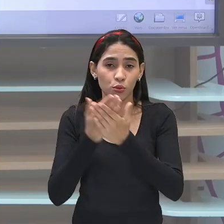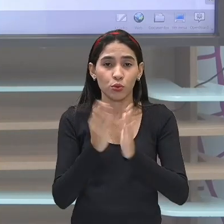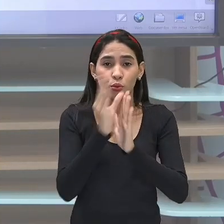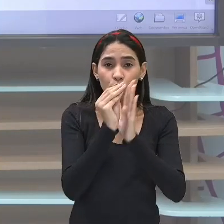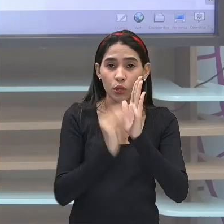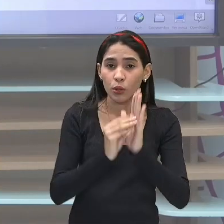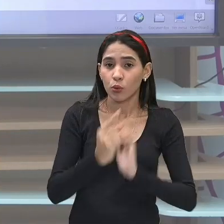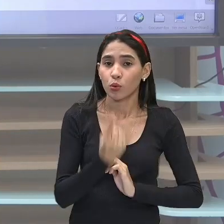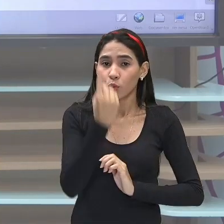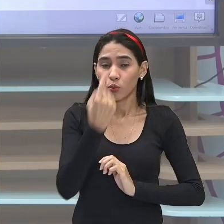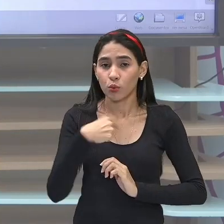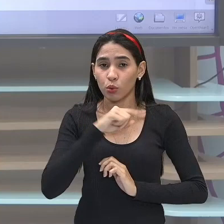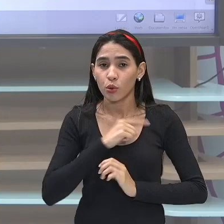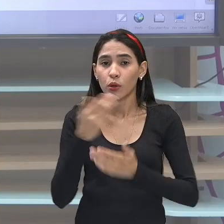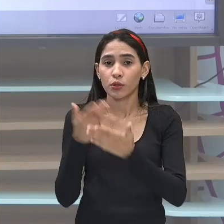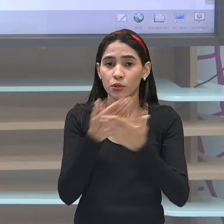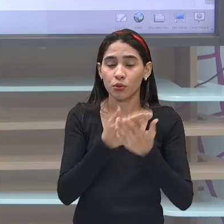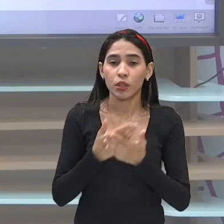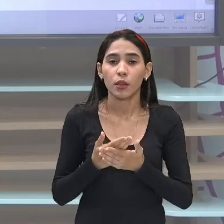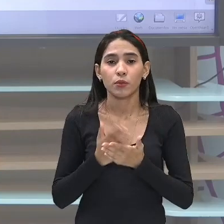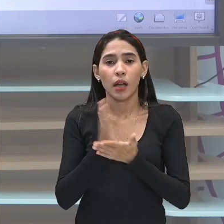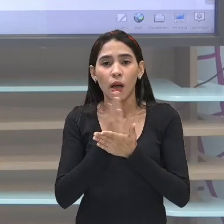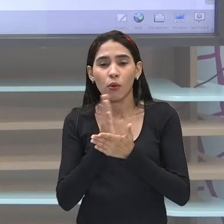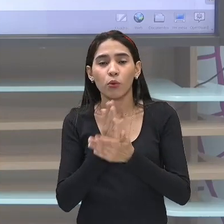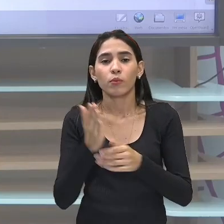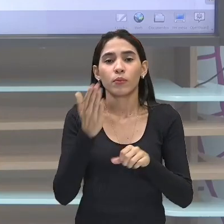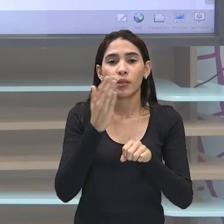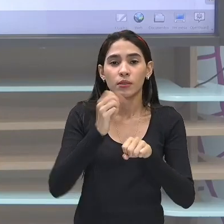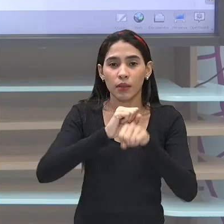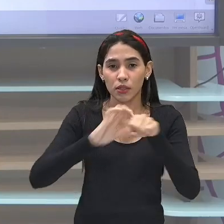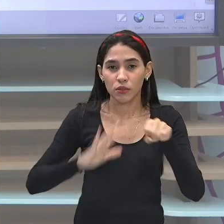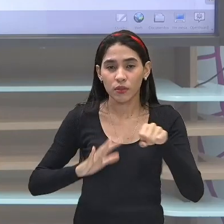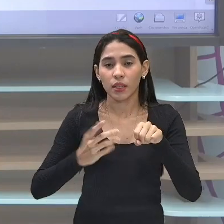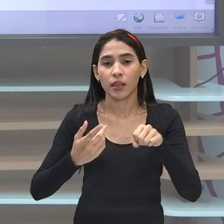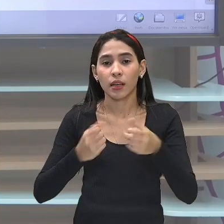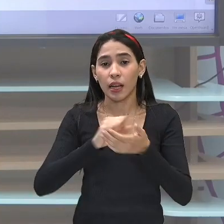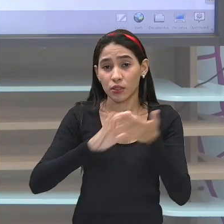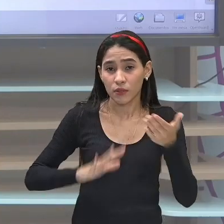traremos, por exemplo, algumas atividades em que nós precisaremos